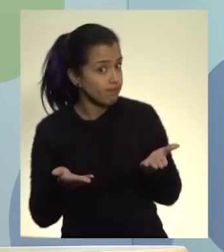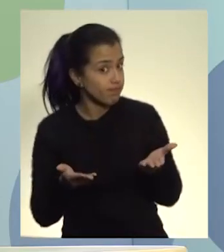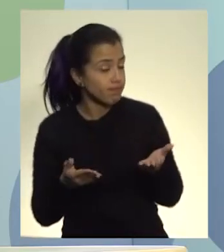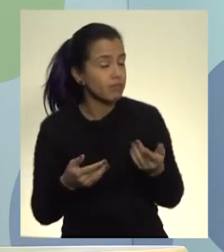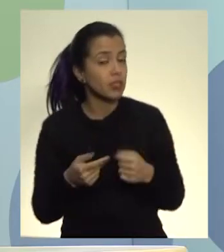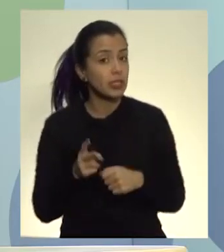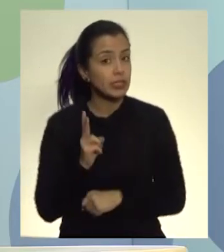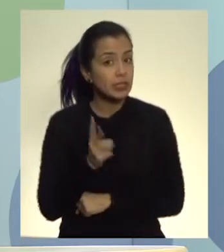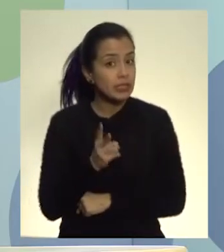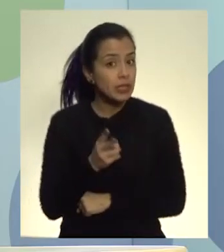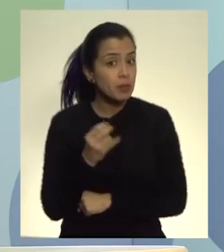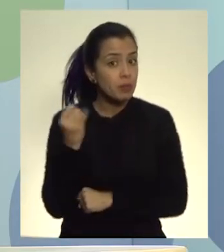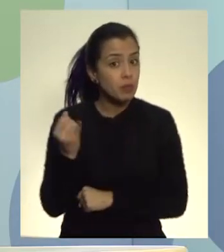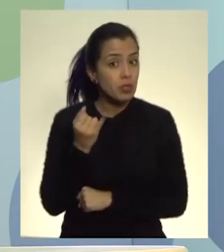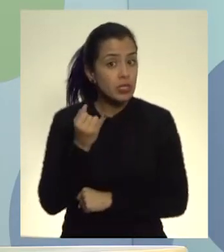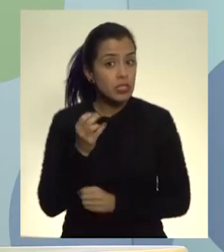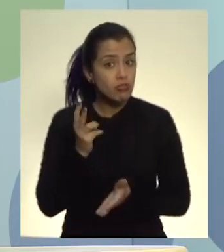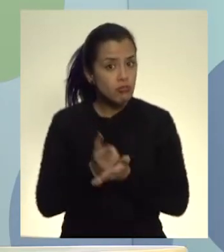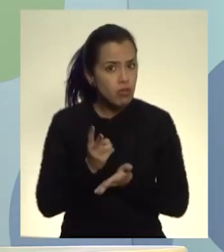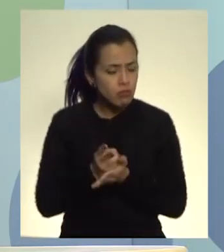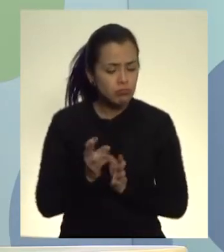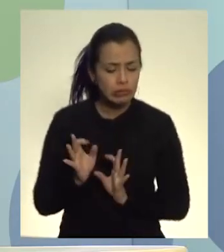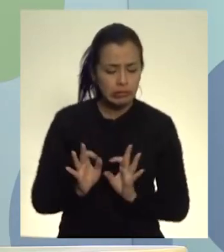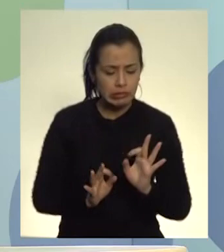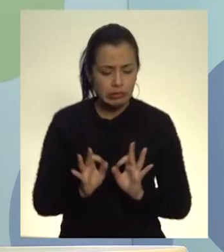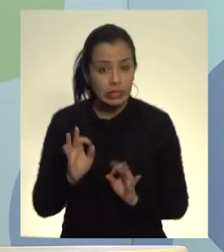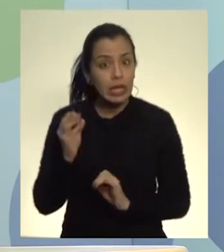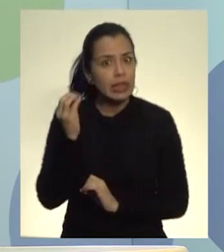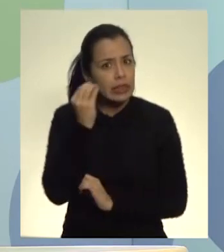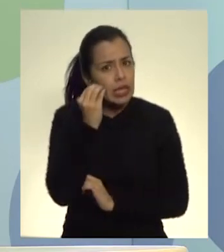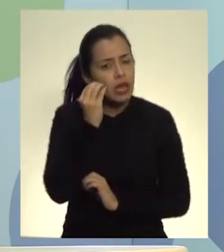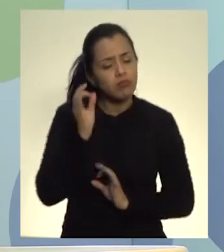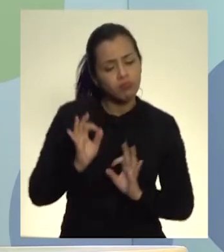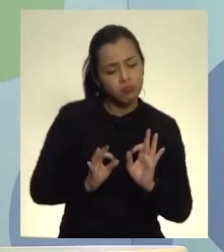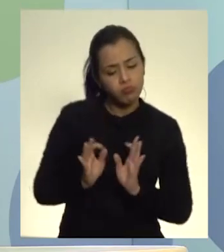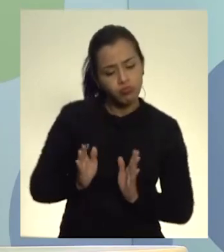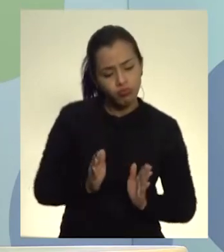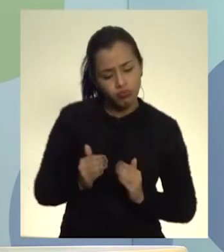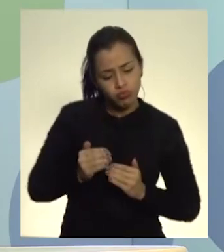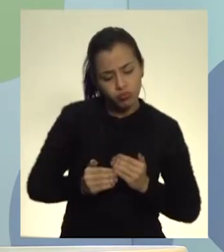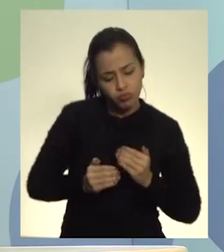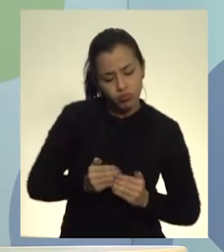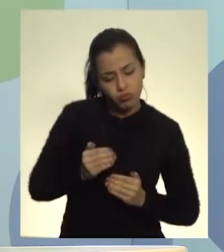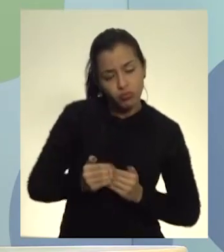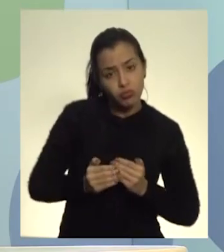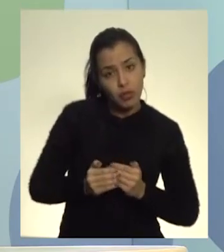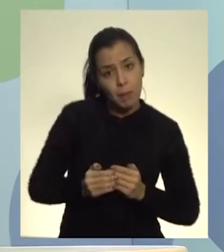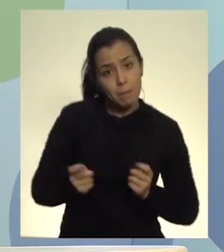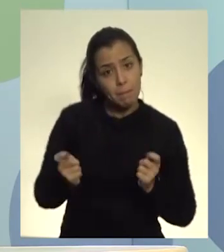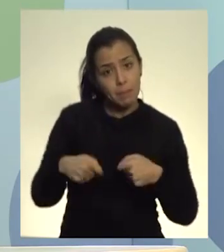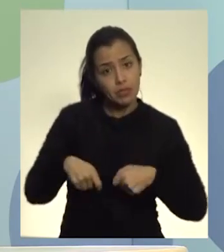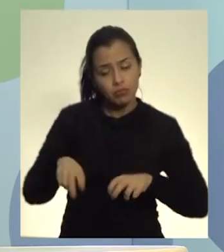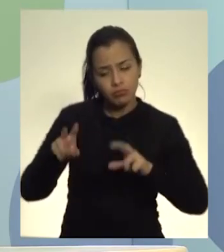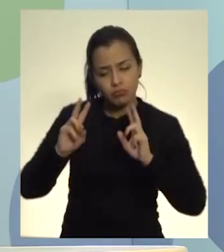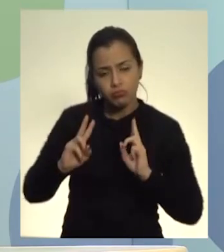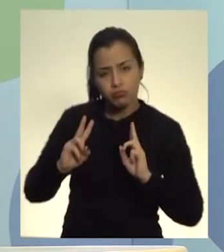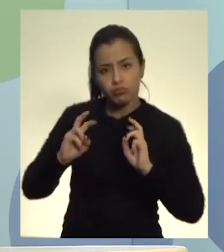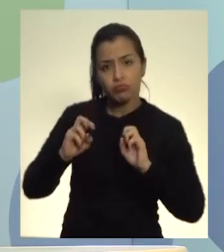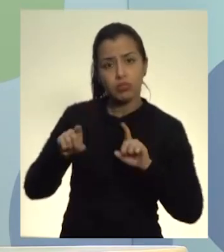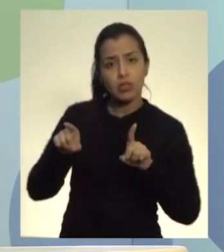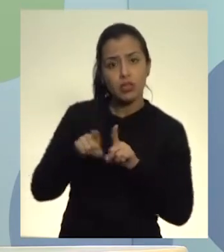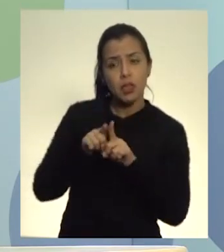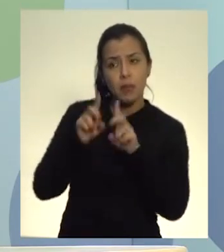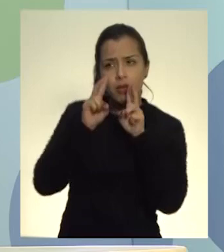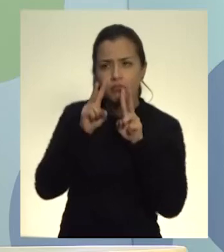Sempre tentando planejar o passo de vocês e para vocês conseguirem enxergar as